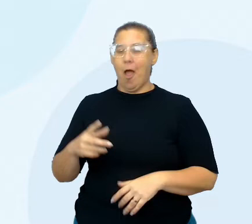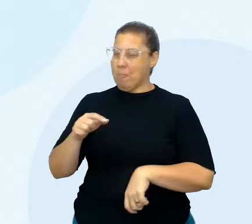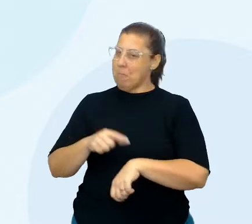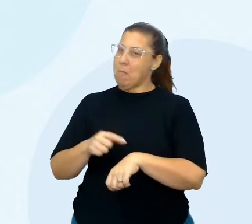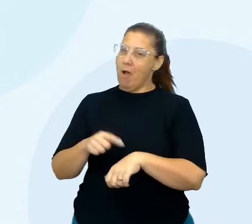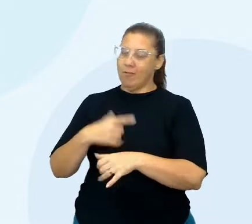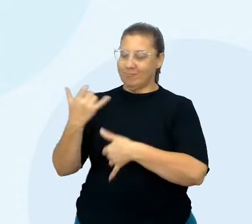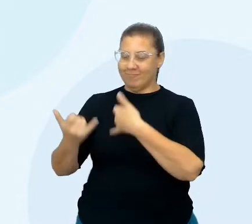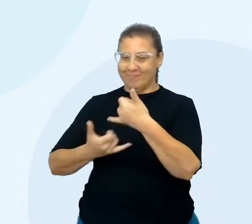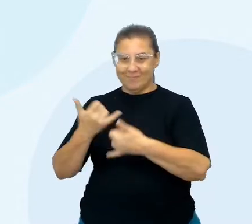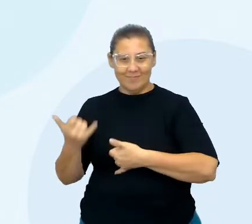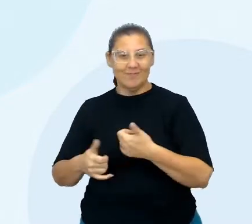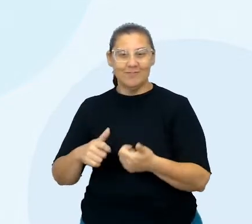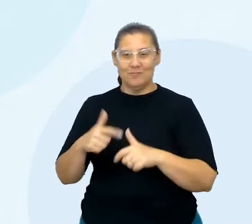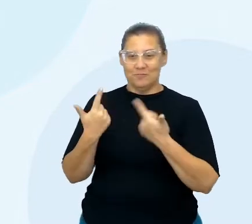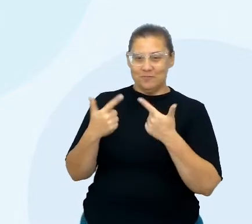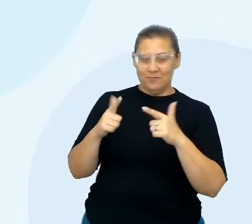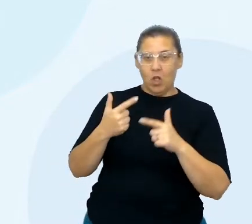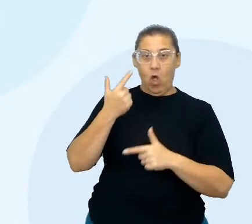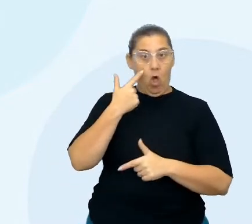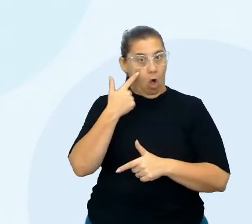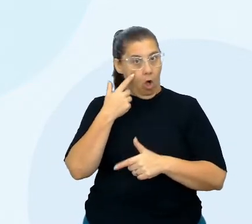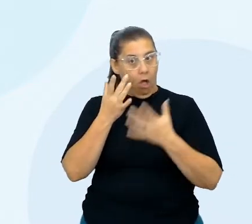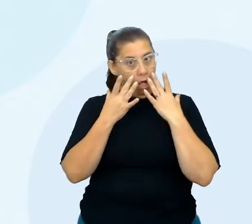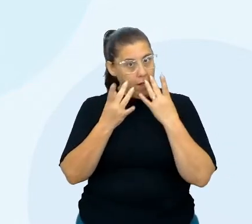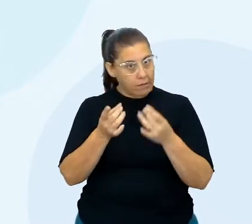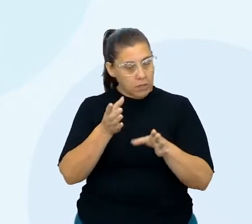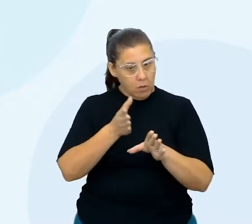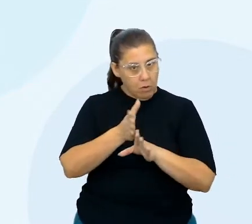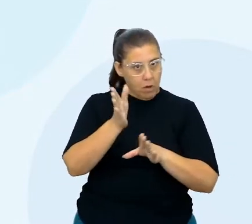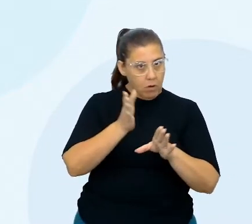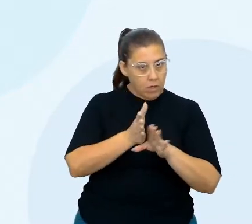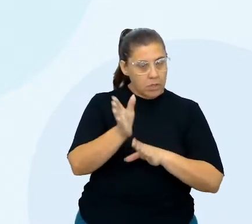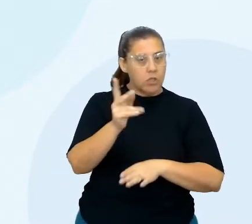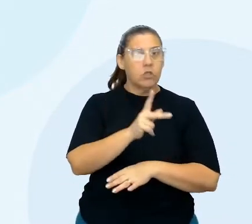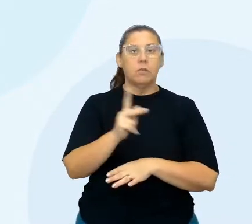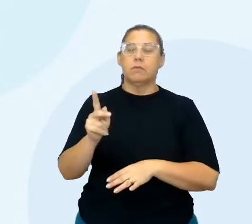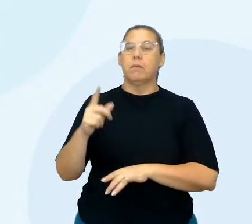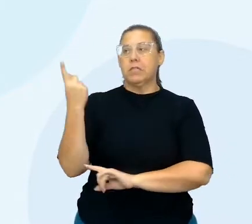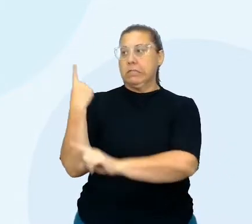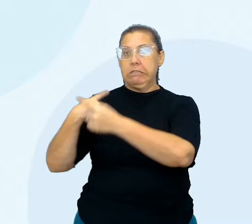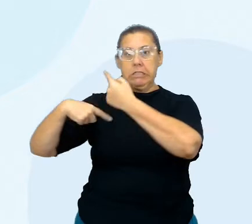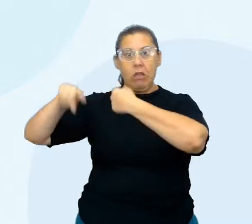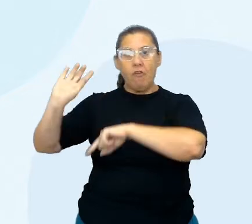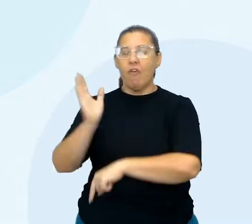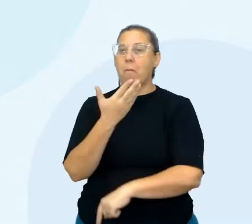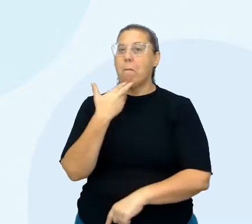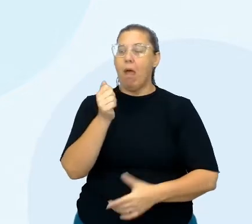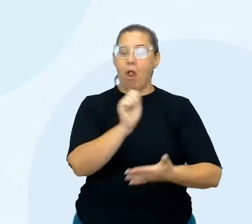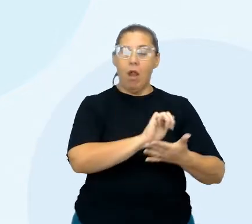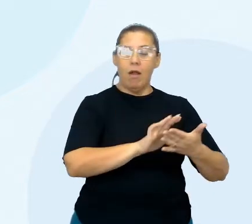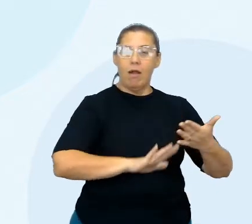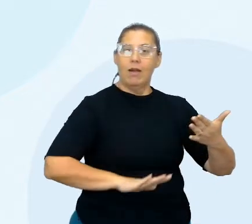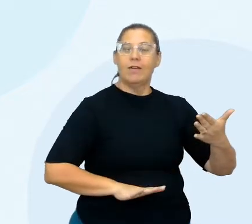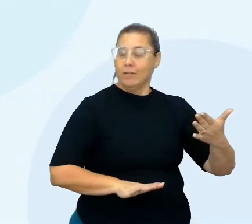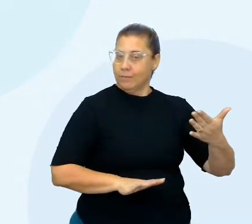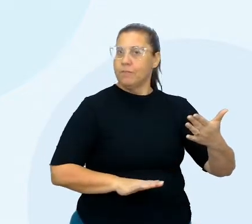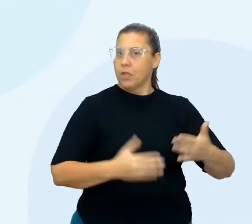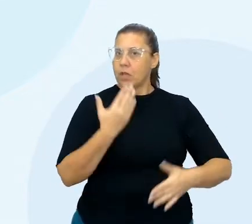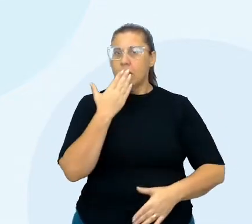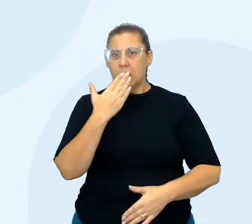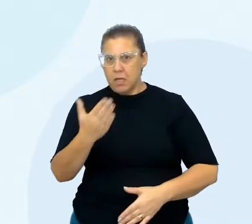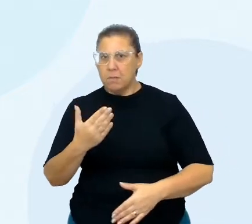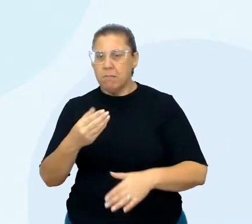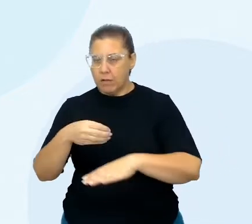divertido. Fique atento às orientações dadas pelo seu professor para poder desenvolver melhor essa atividade e peça